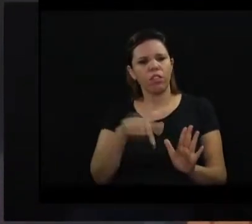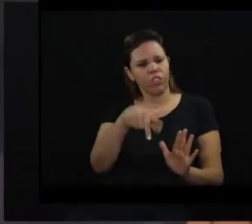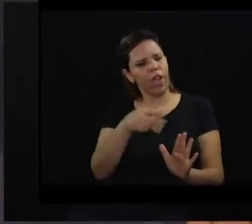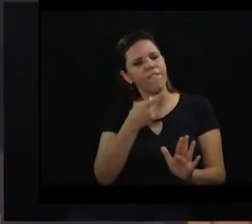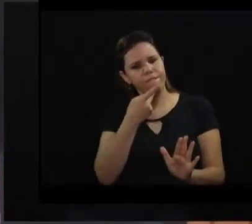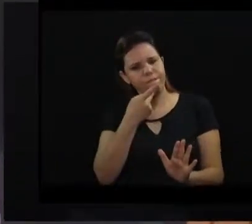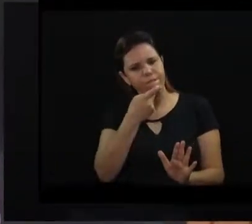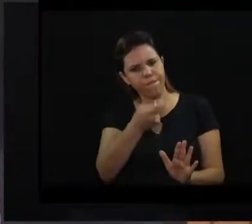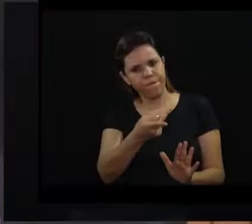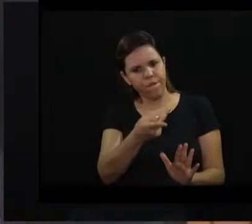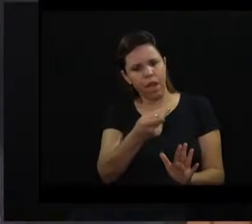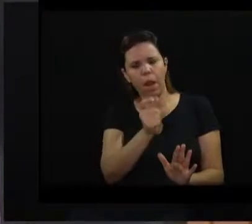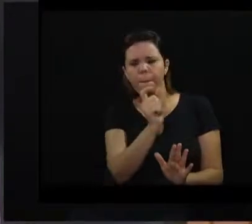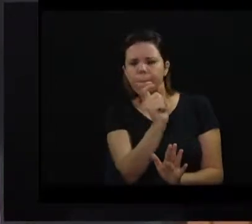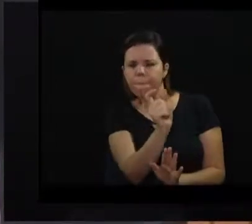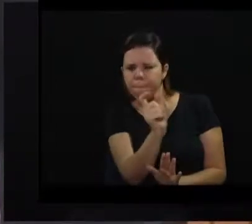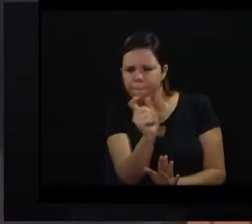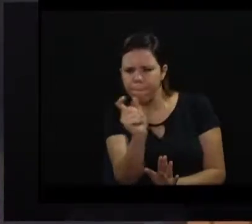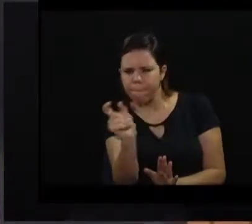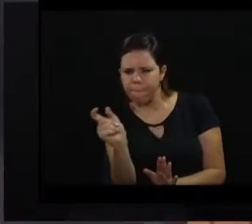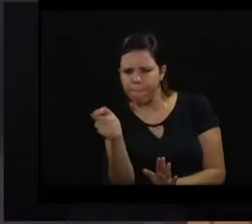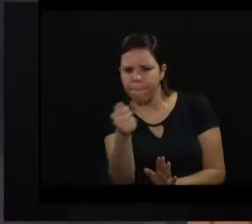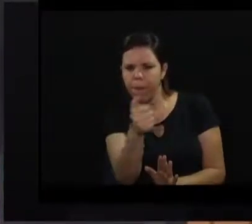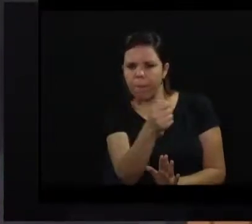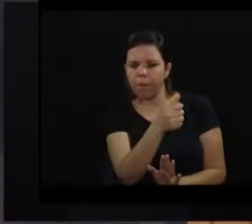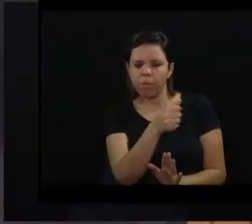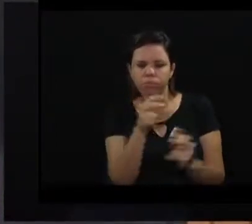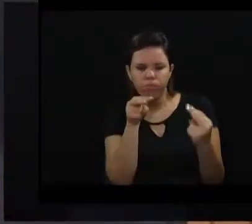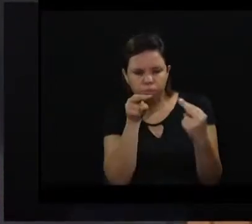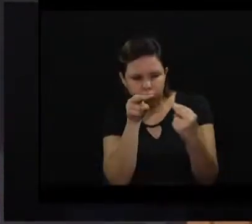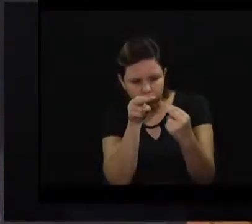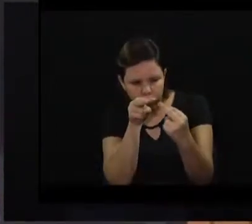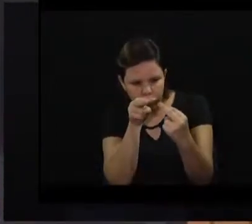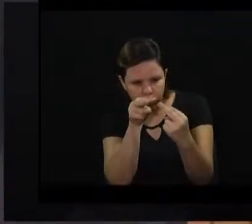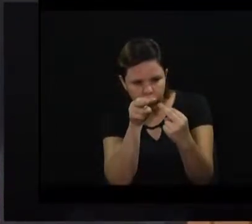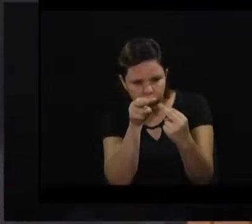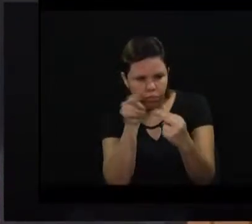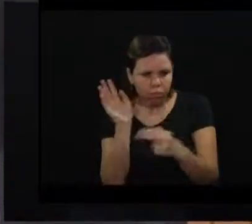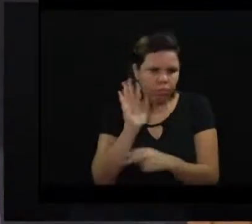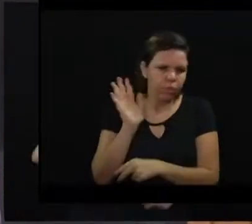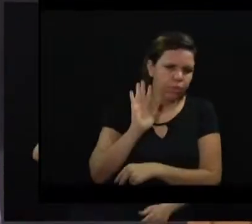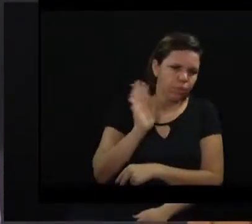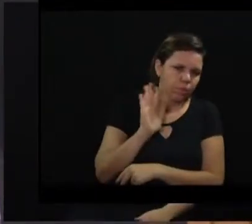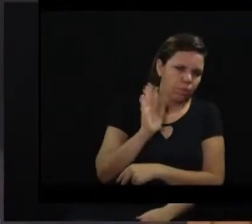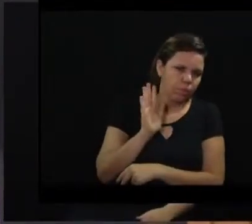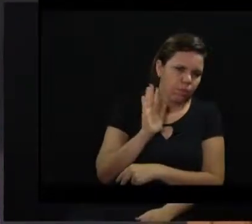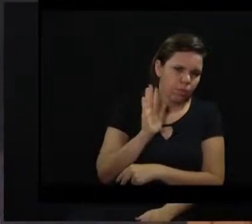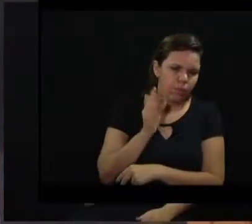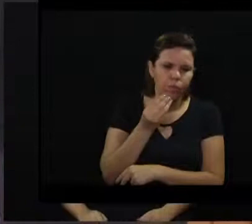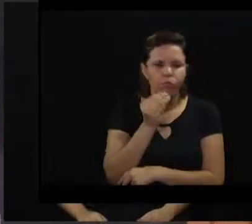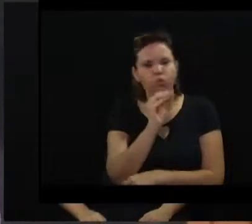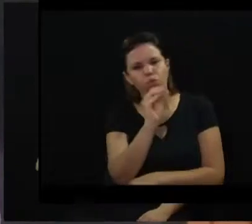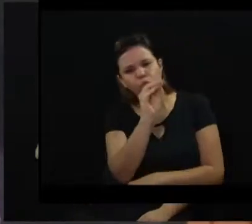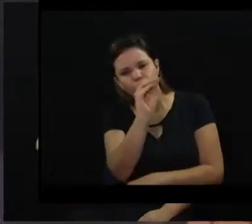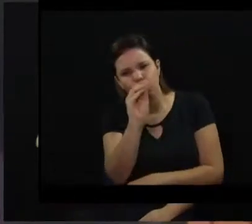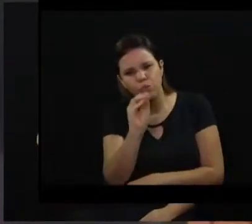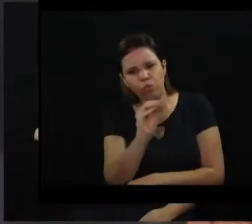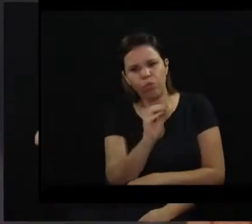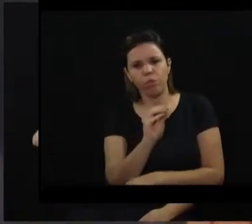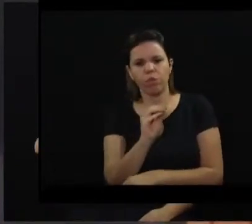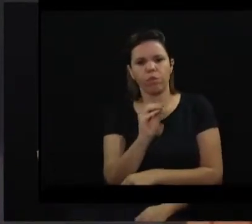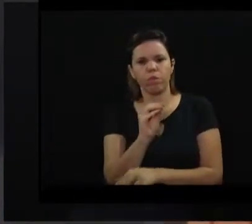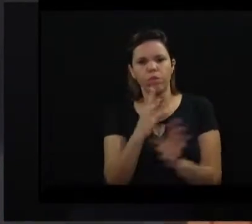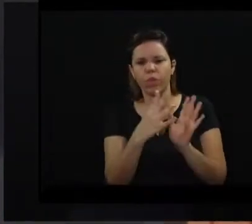falava algumas pequenas palavras, que olhava nos olhos, que dava tchau, que jogava beijo, que fazia